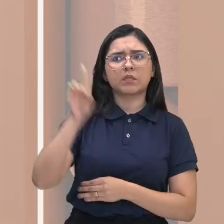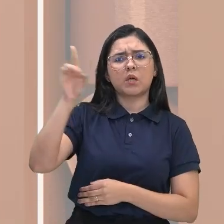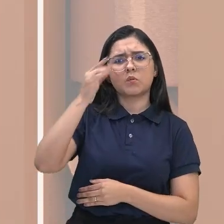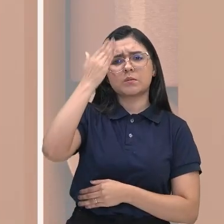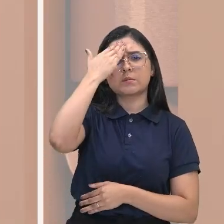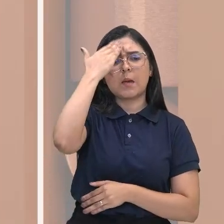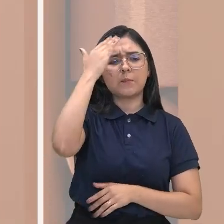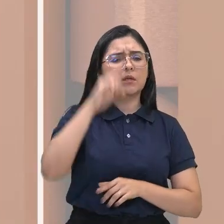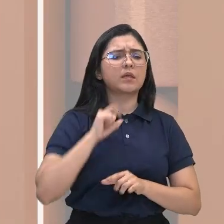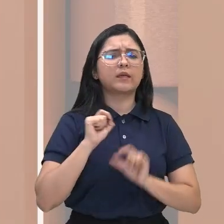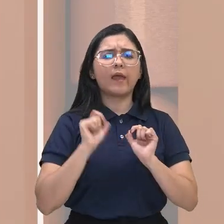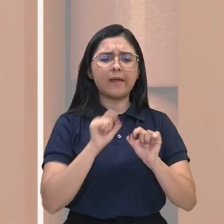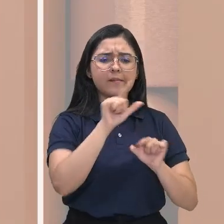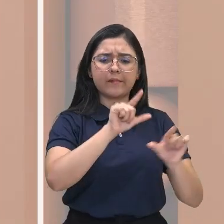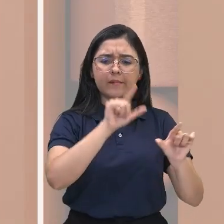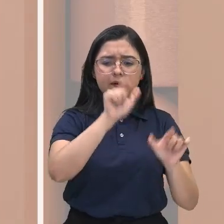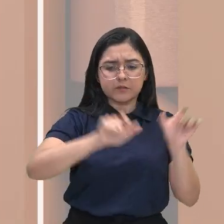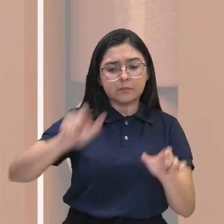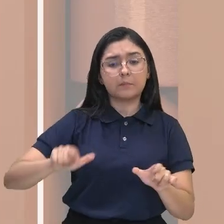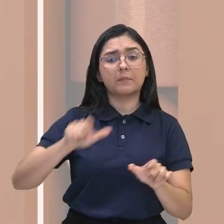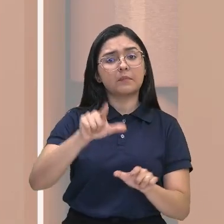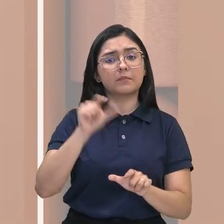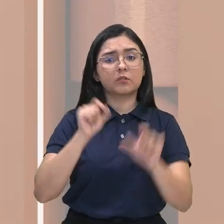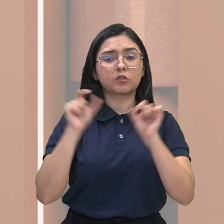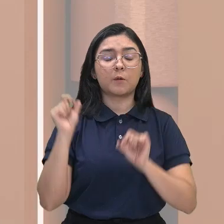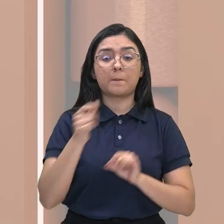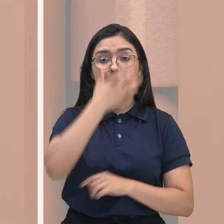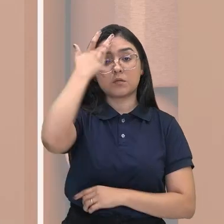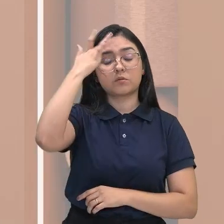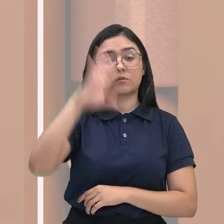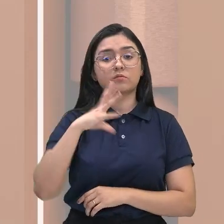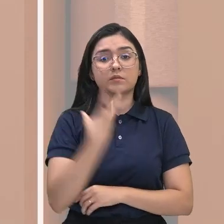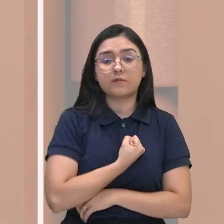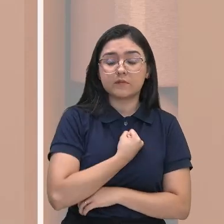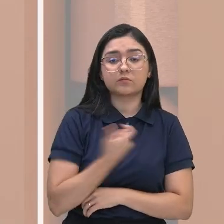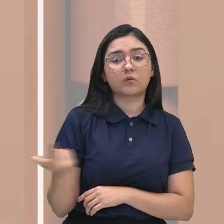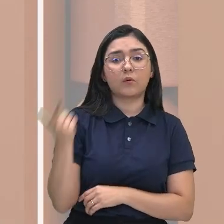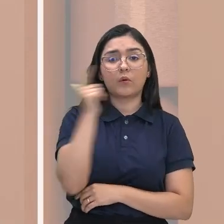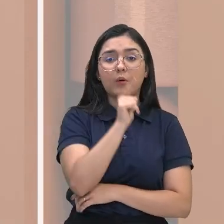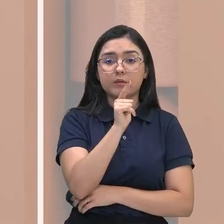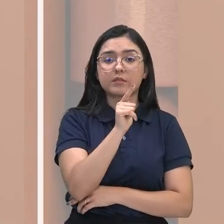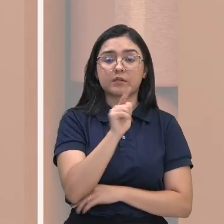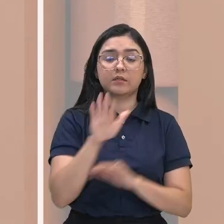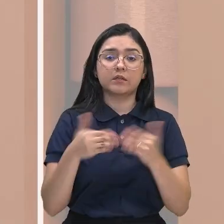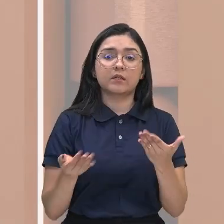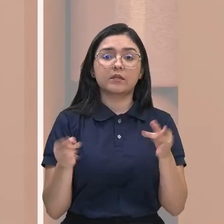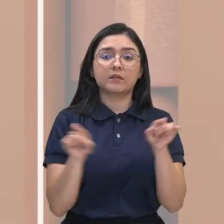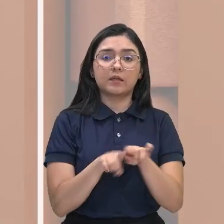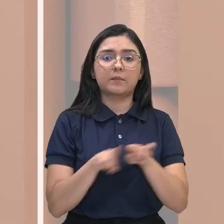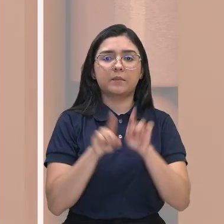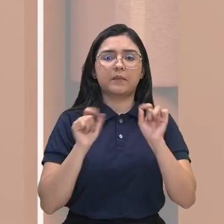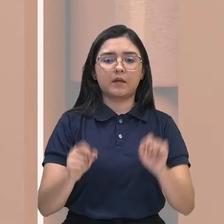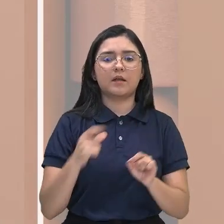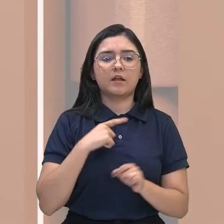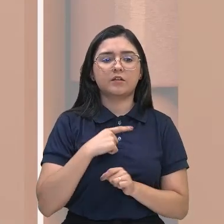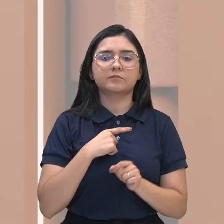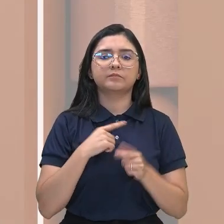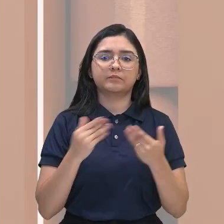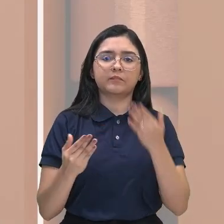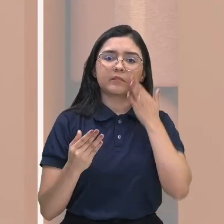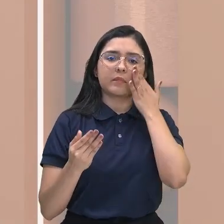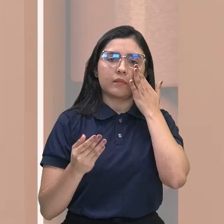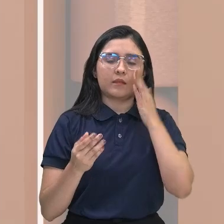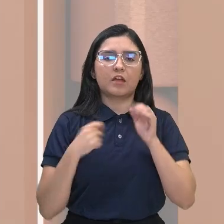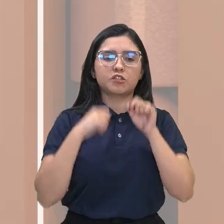quem são as pessoas que serão salvas e a virtude e as bênçãos hão de